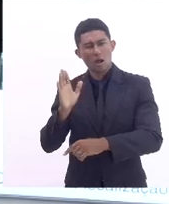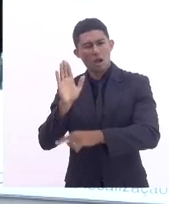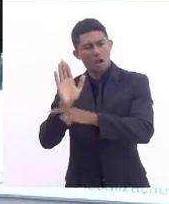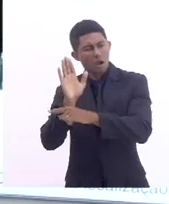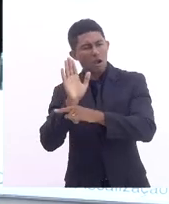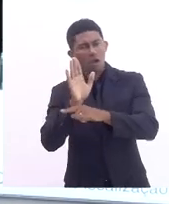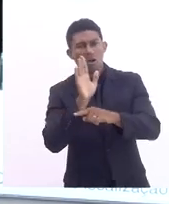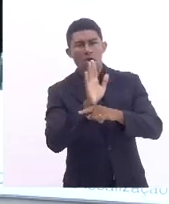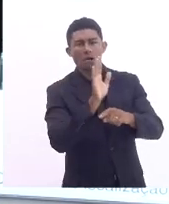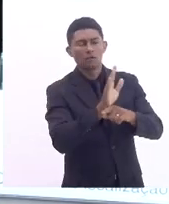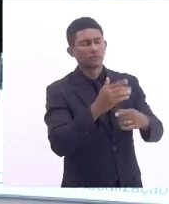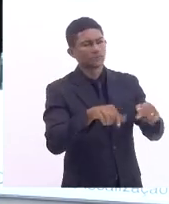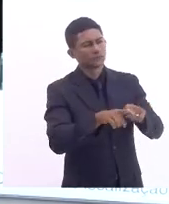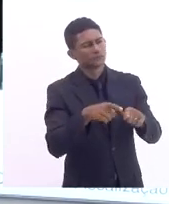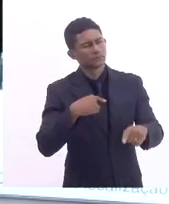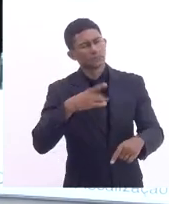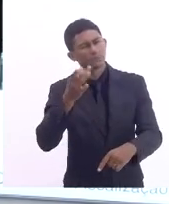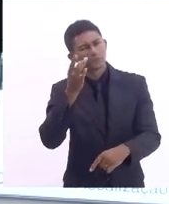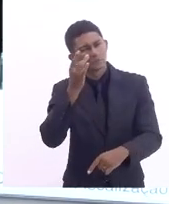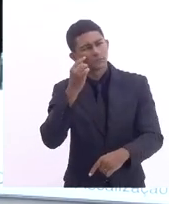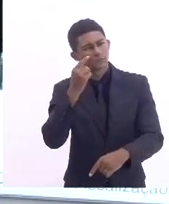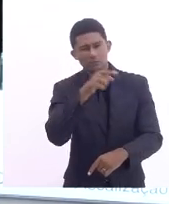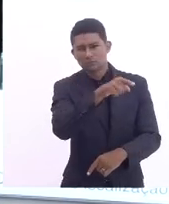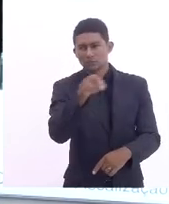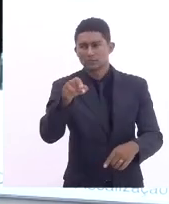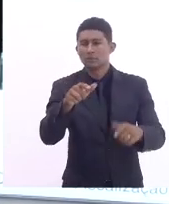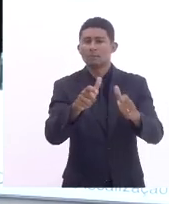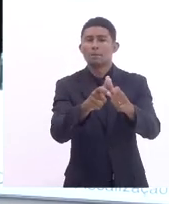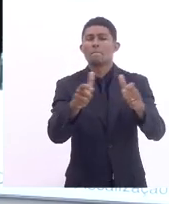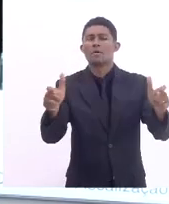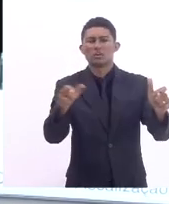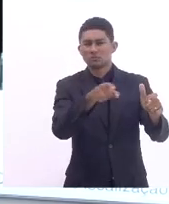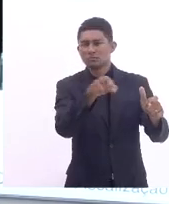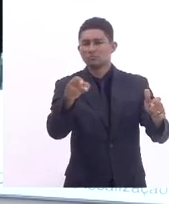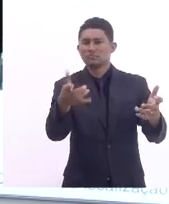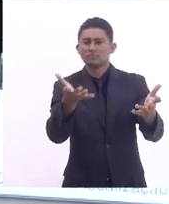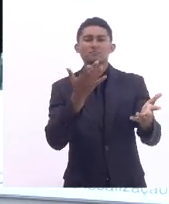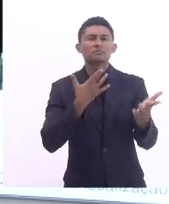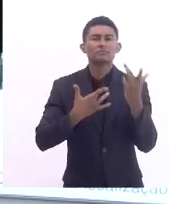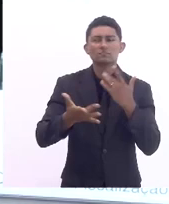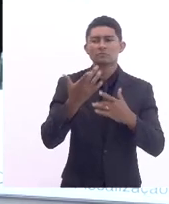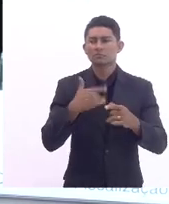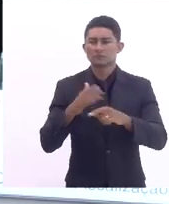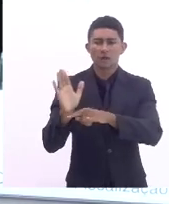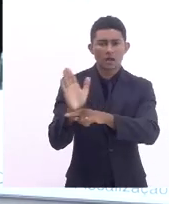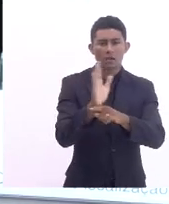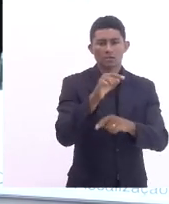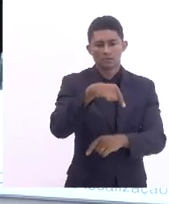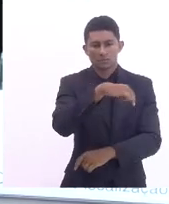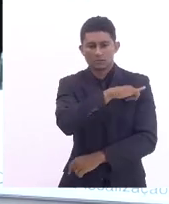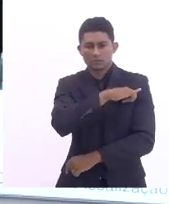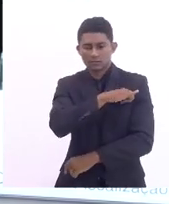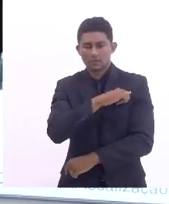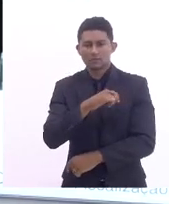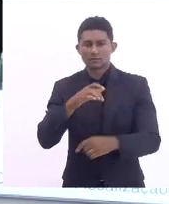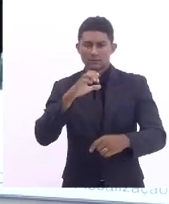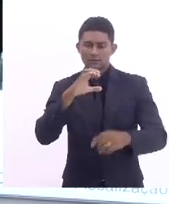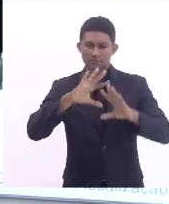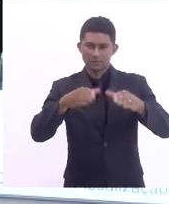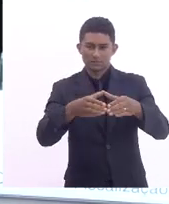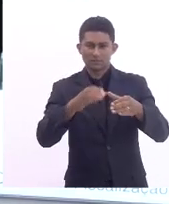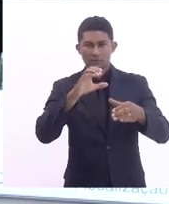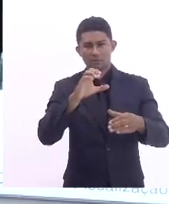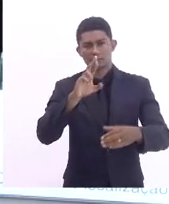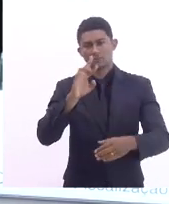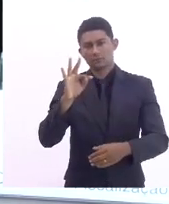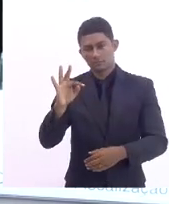presenciei aqui a boa vontade da grande maioria das pessoas é Aquilo crp-rj em que